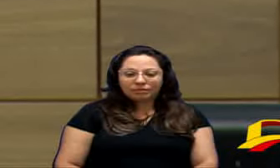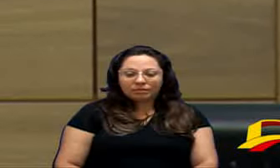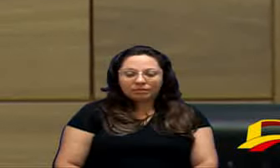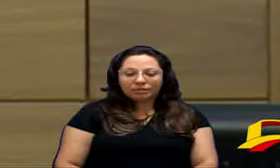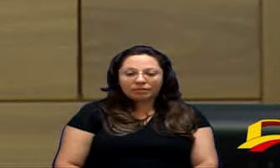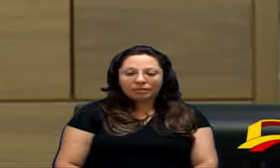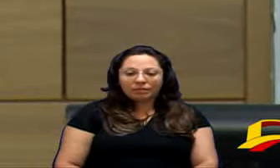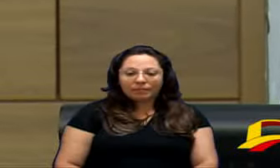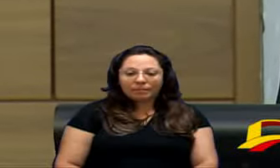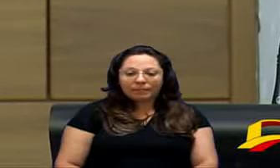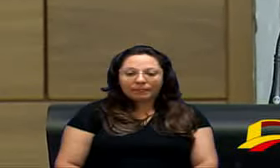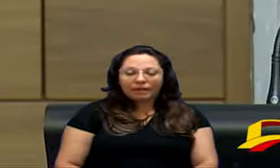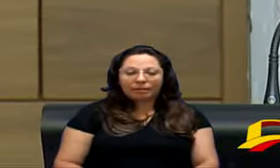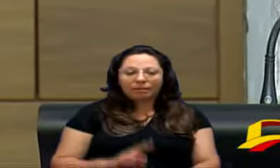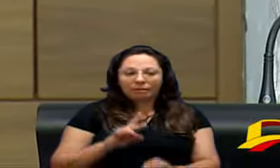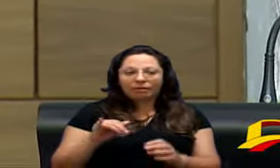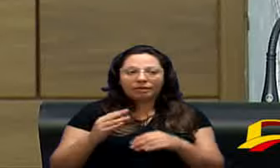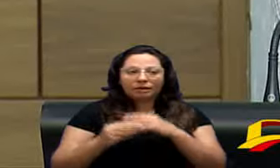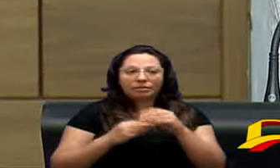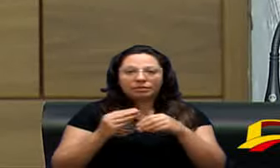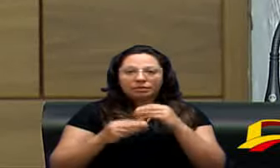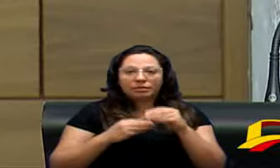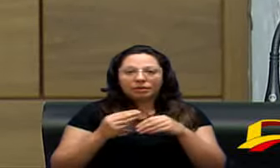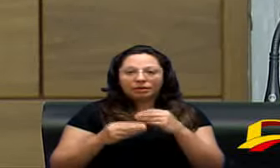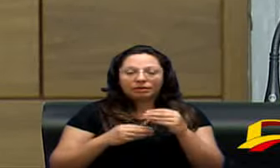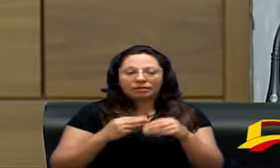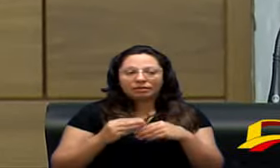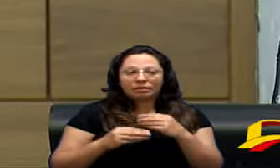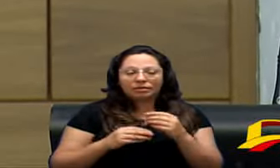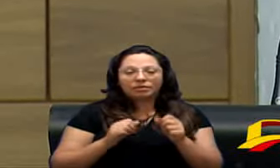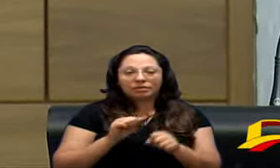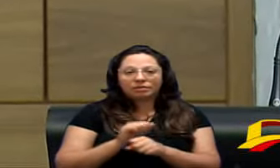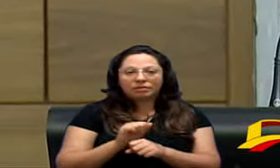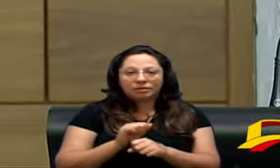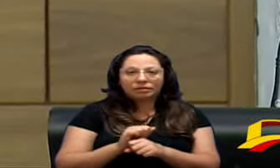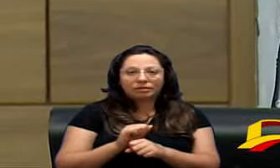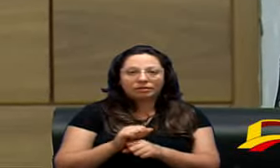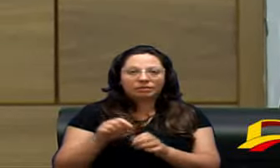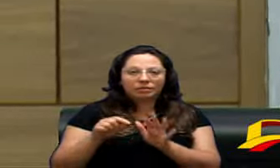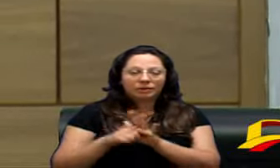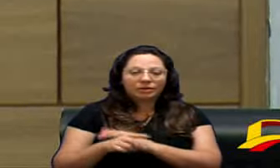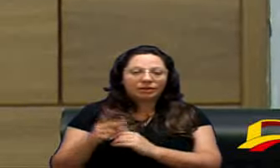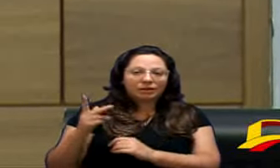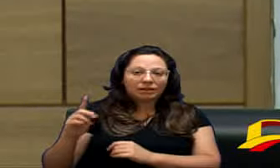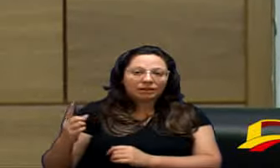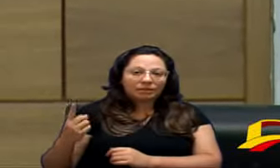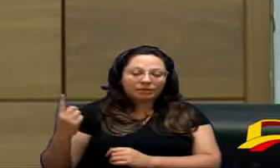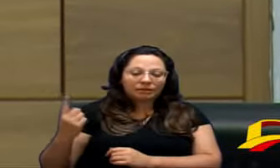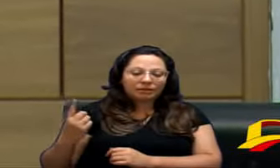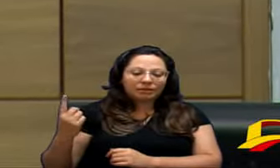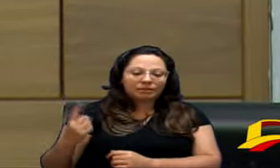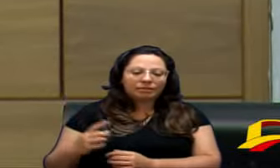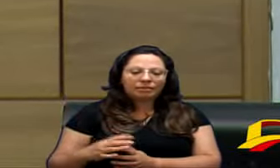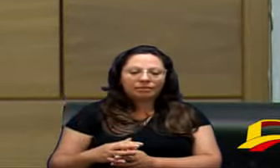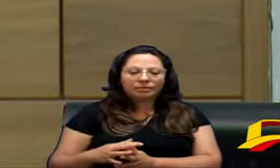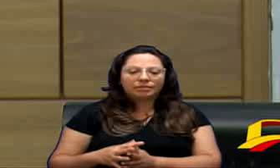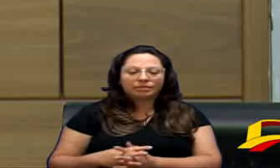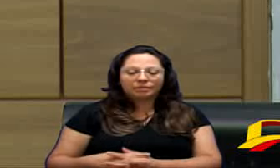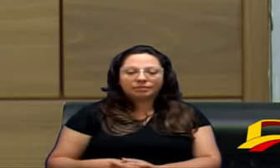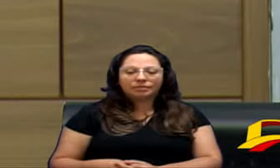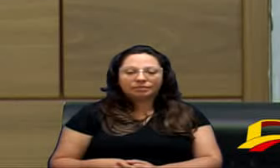pergun que é diferente vai misturar não você não sabe vamos ouvir a pergunta dele primeiro por favor se quero ouvir então